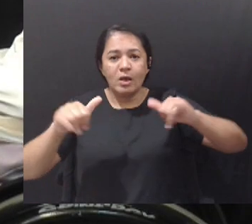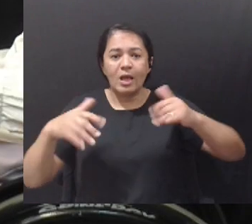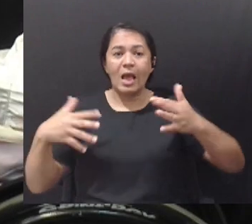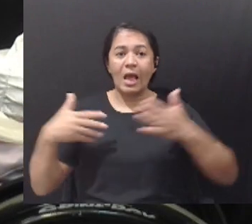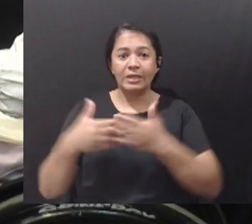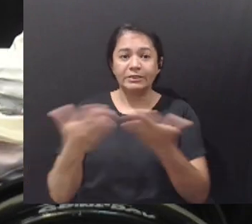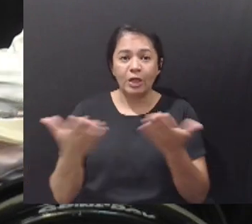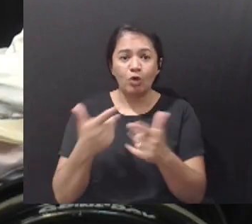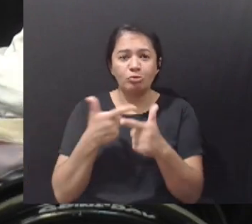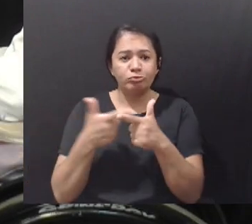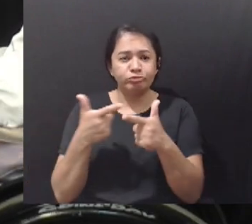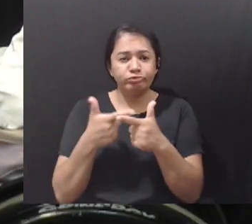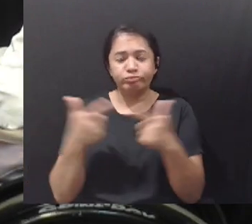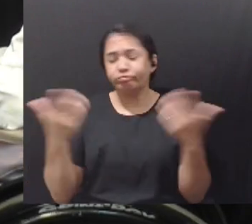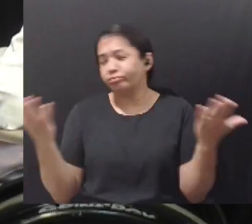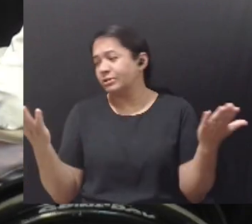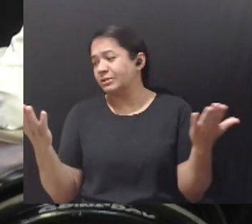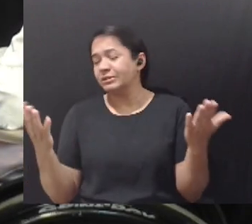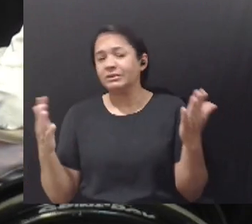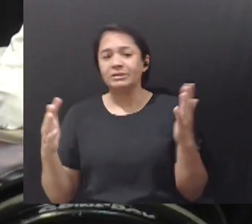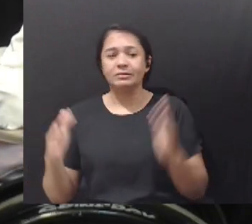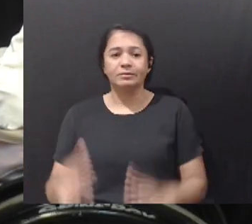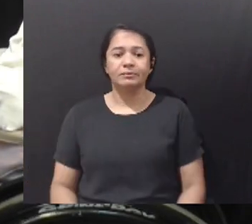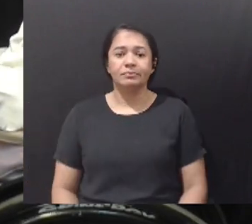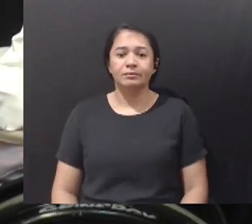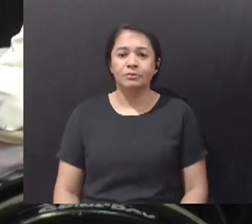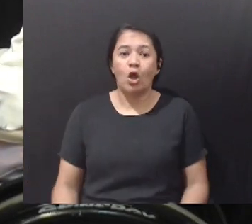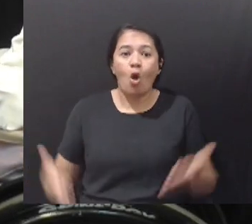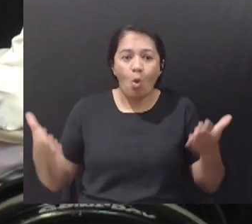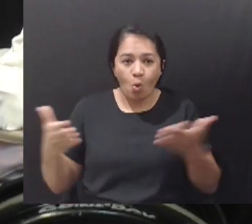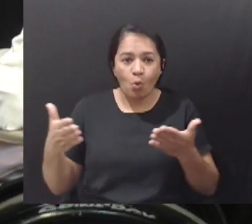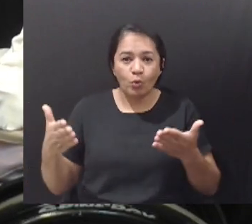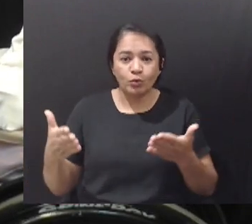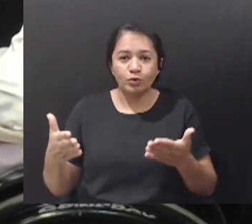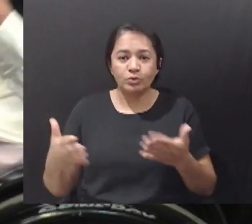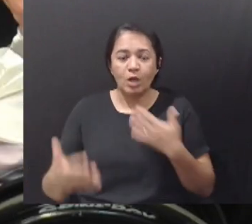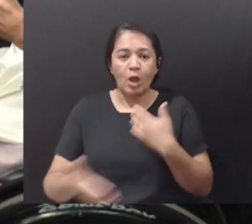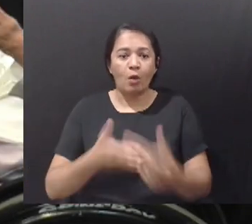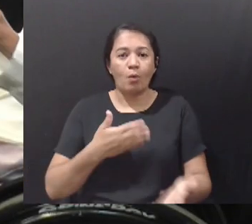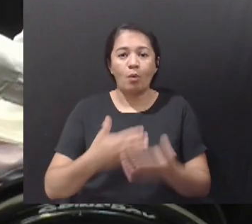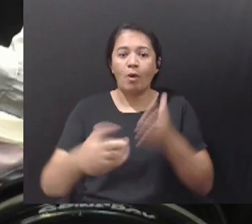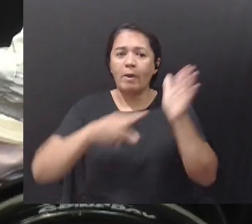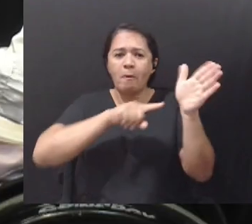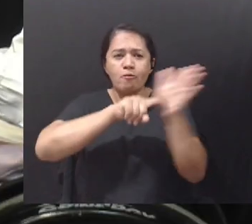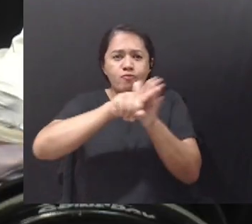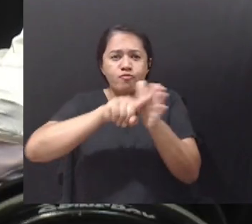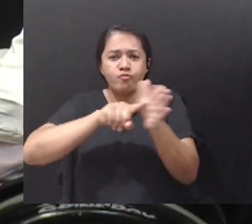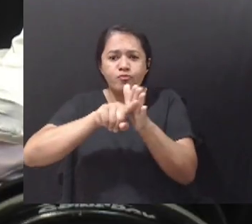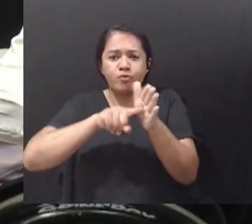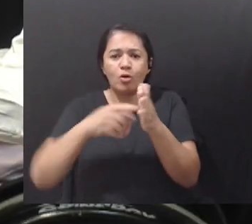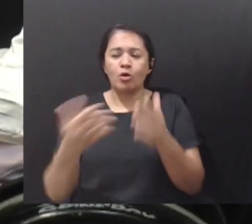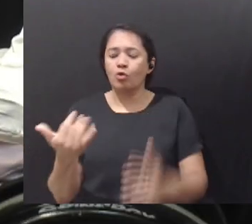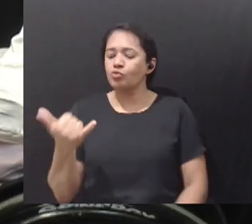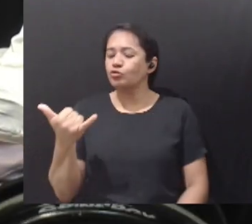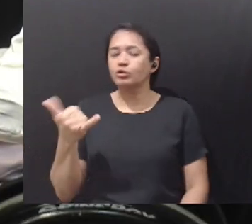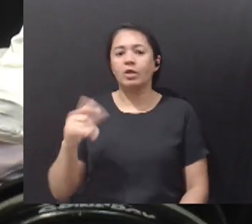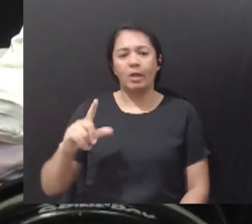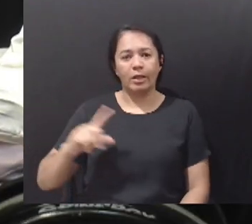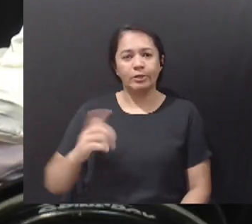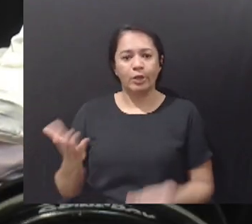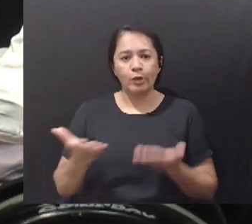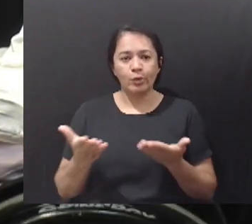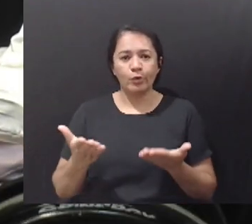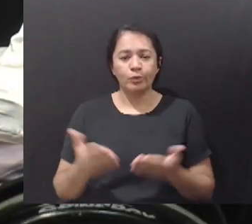enorme nos acidentes de trânsito. Pega hoje, qualquer pesquisa, hoje tem o celular, antigamente não tinha,